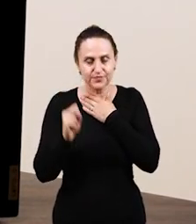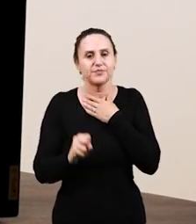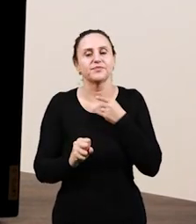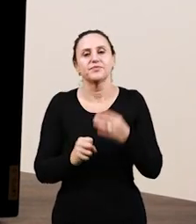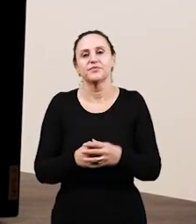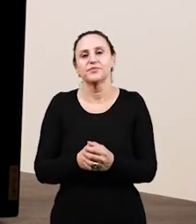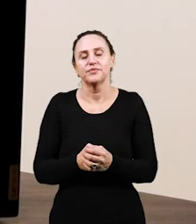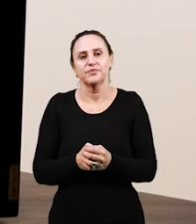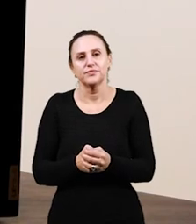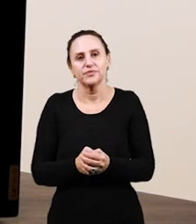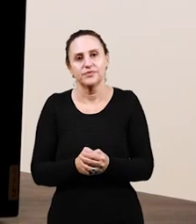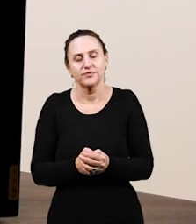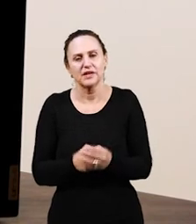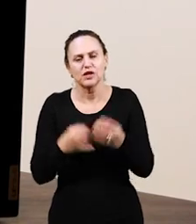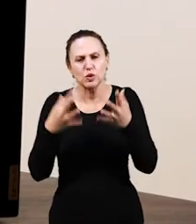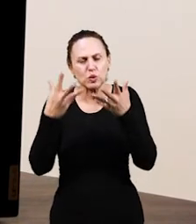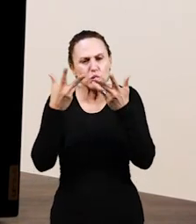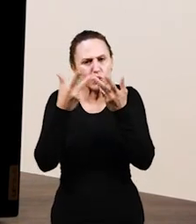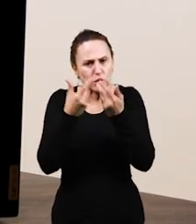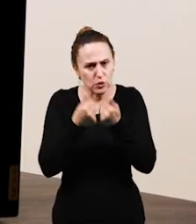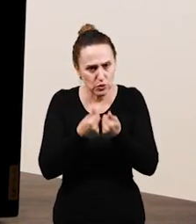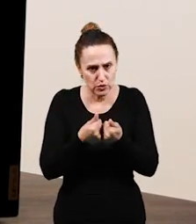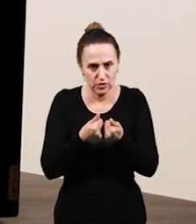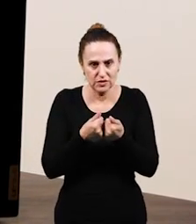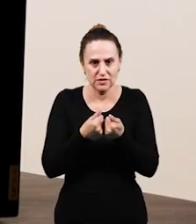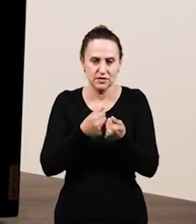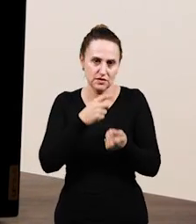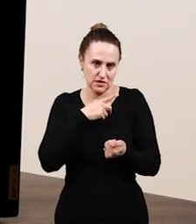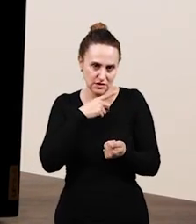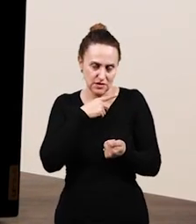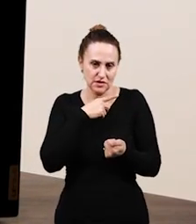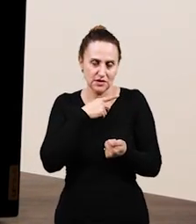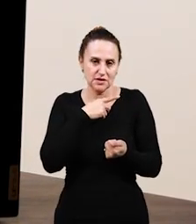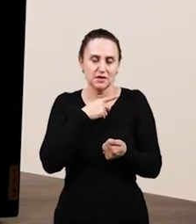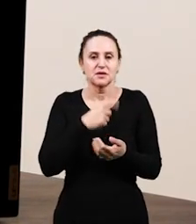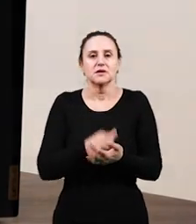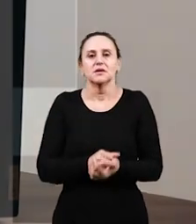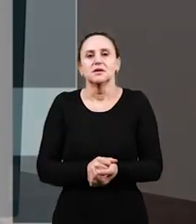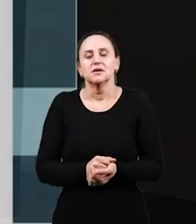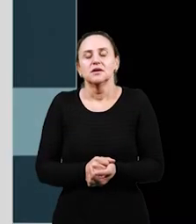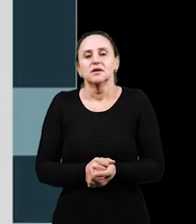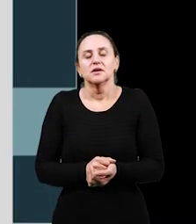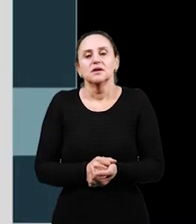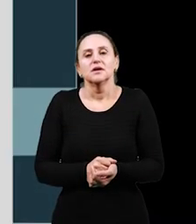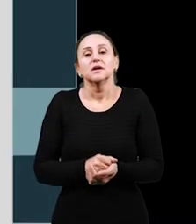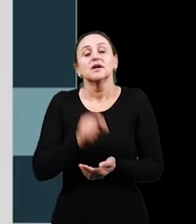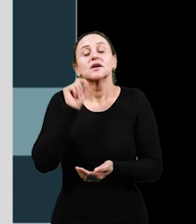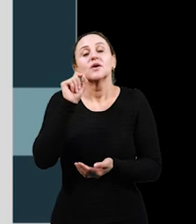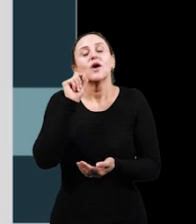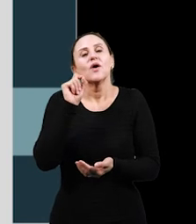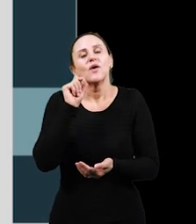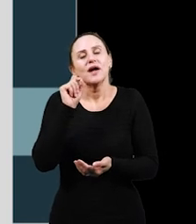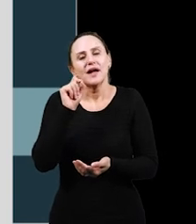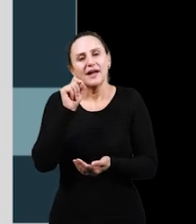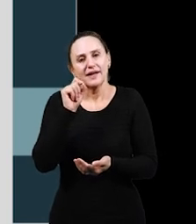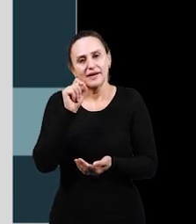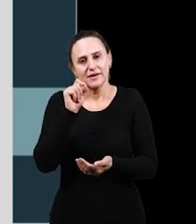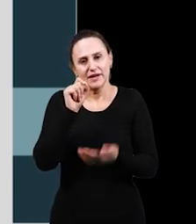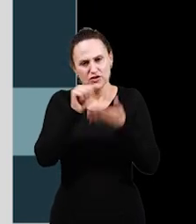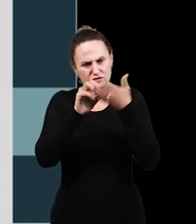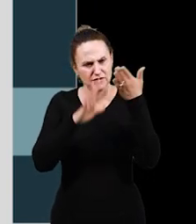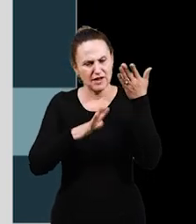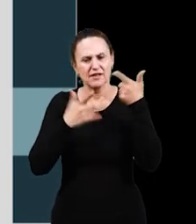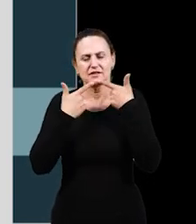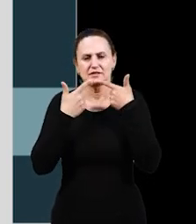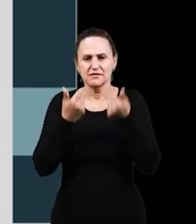sem levar em conta tudo que é exterior área Qual a tarefa do Linguiça então é descrever a